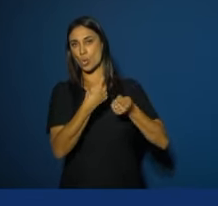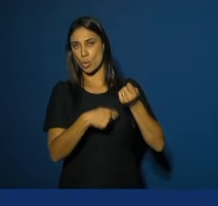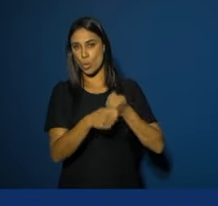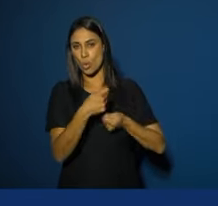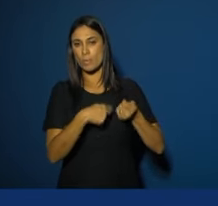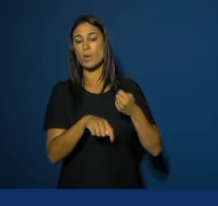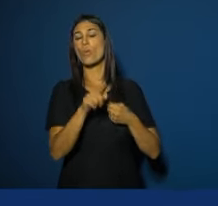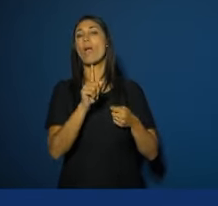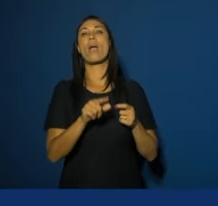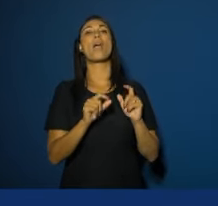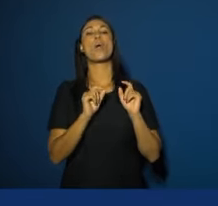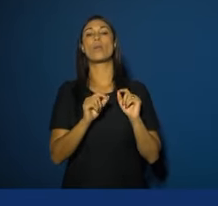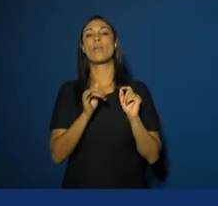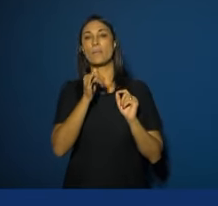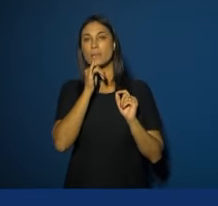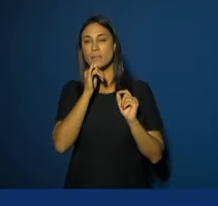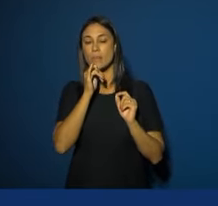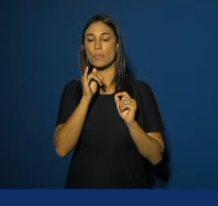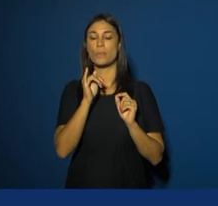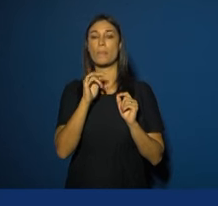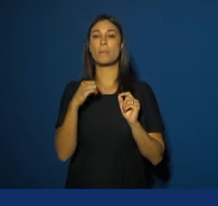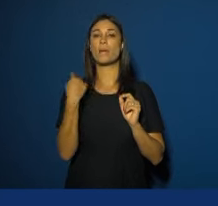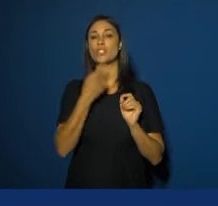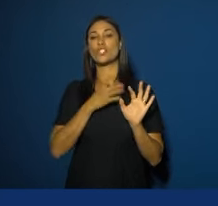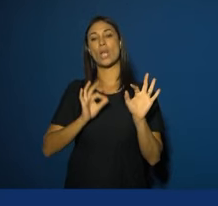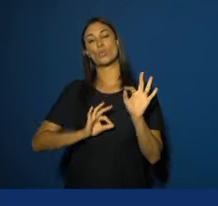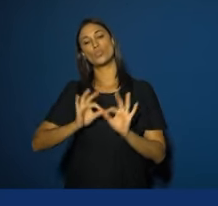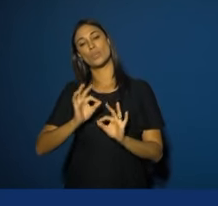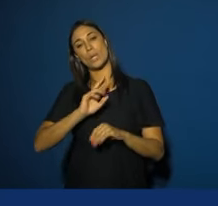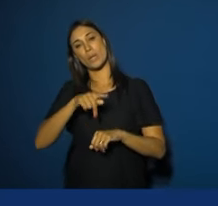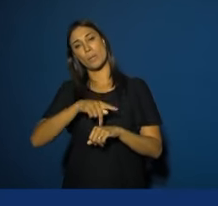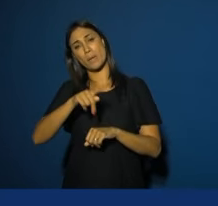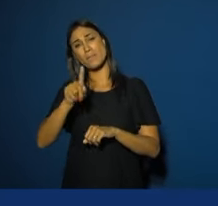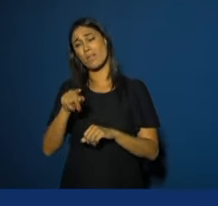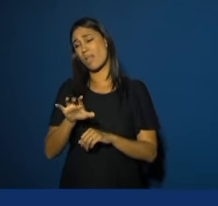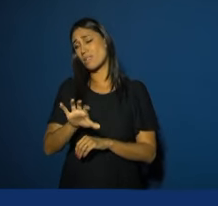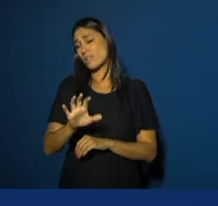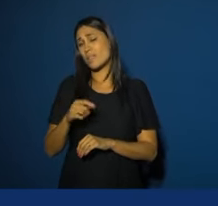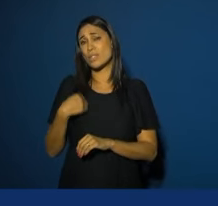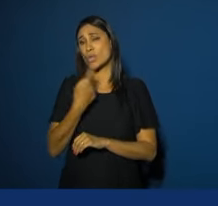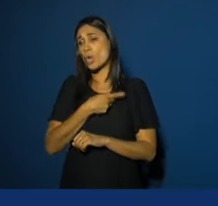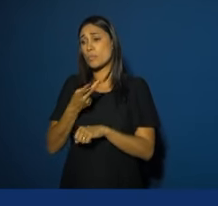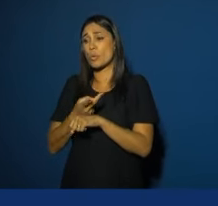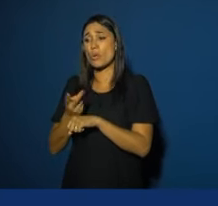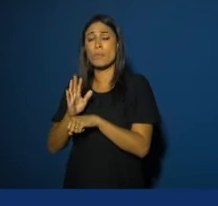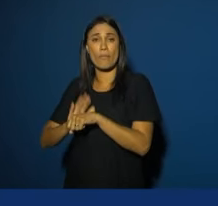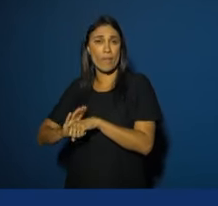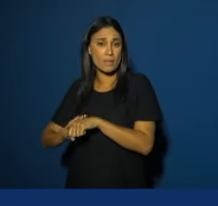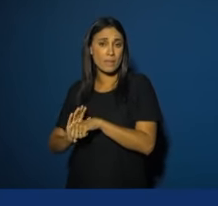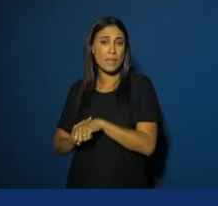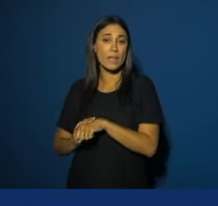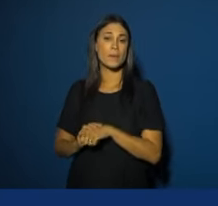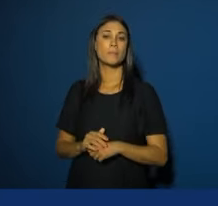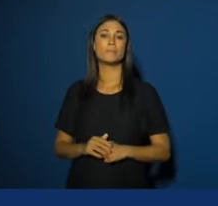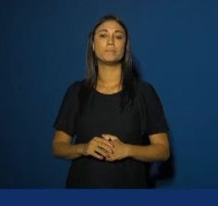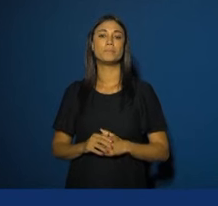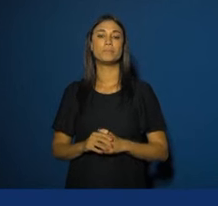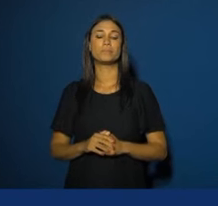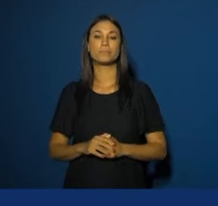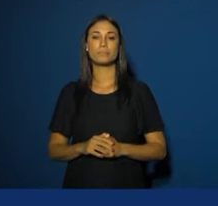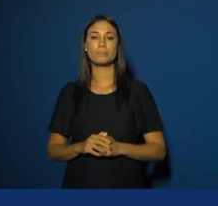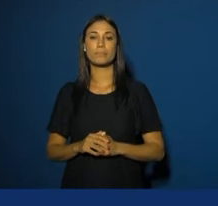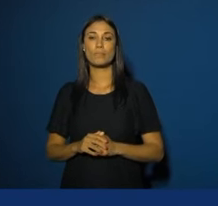é uma condição pra gente ajustar o país e é isso que a gente tá procurando fazer com